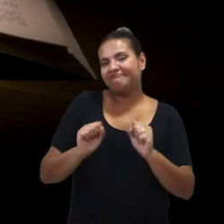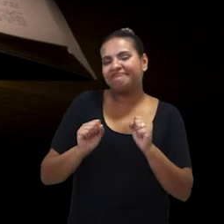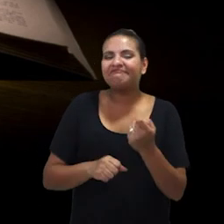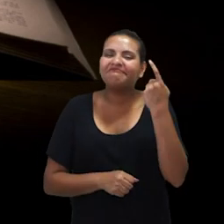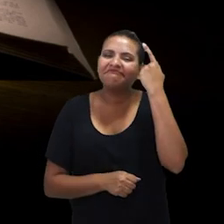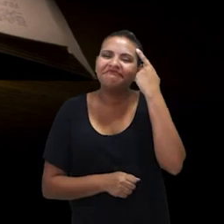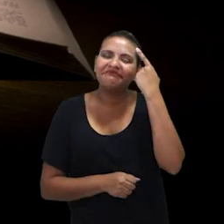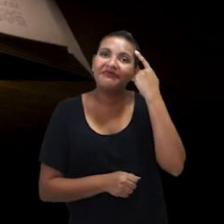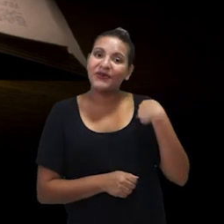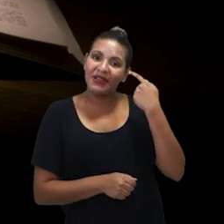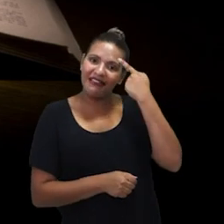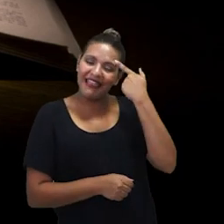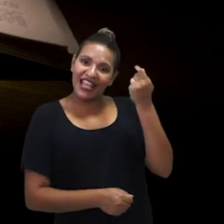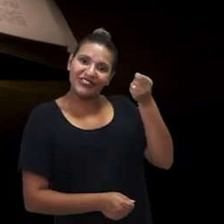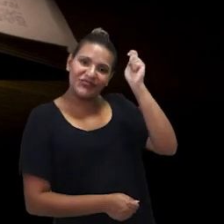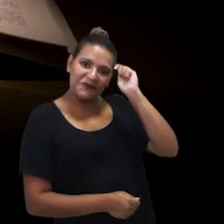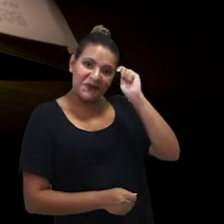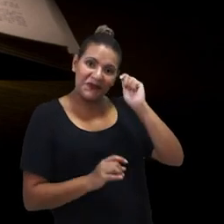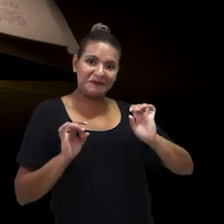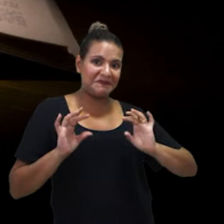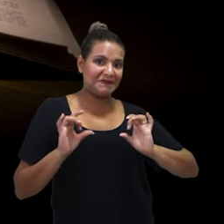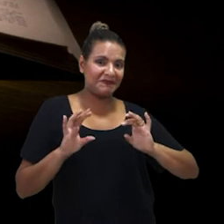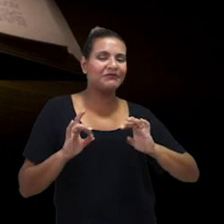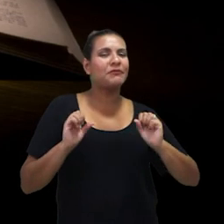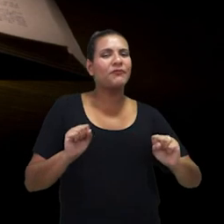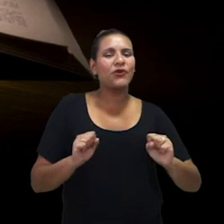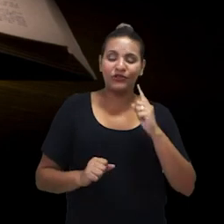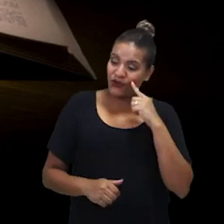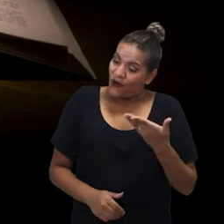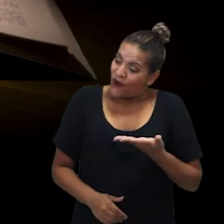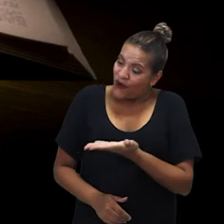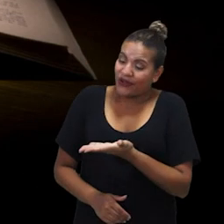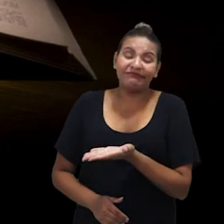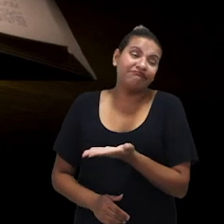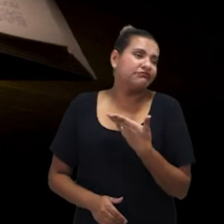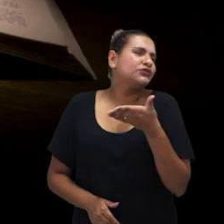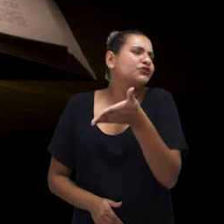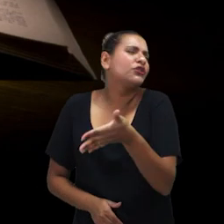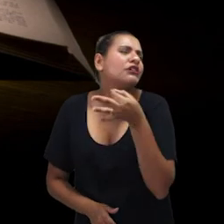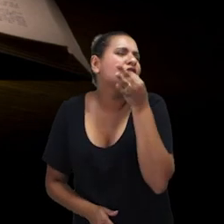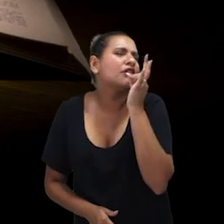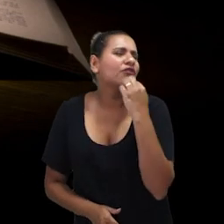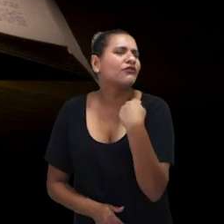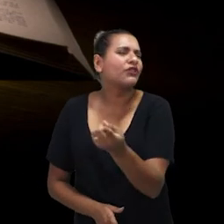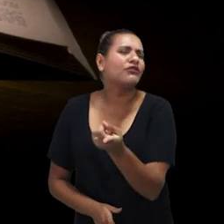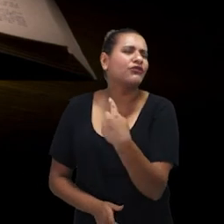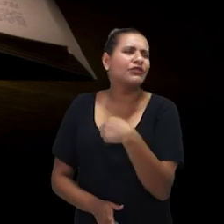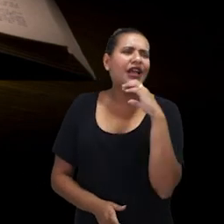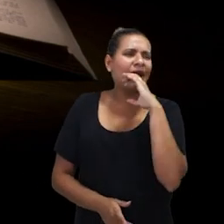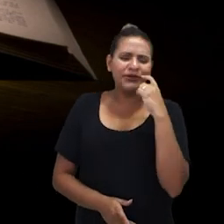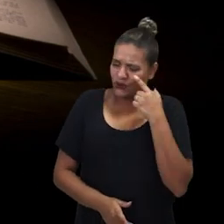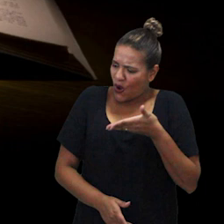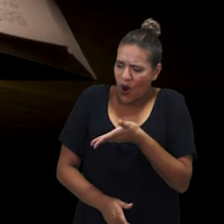Devemos até comprar um chapéu especialmente para deixá-lo. Assim dirão. Ele foi tomar um café. Com certeza volta